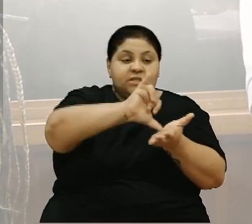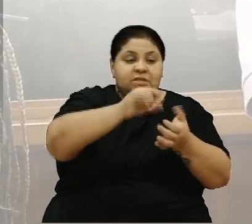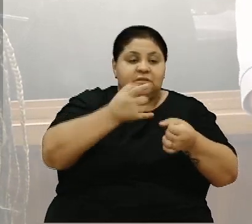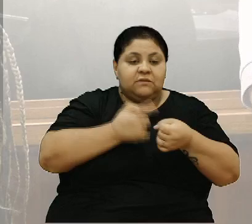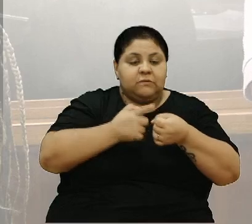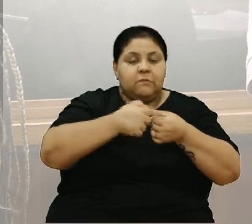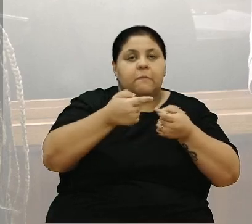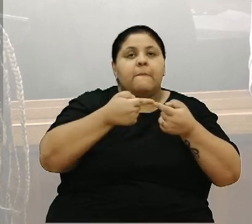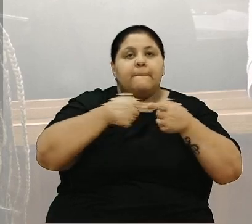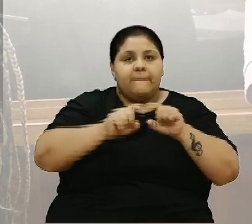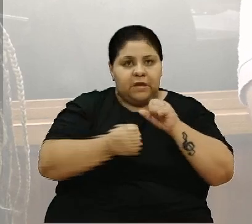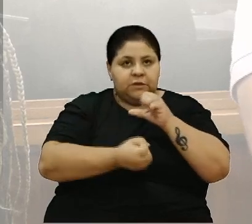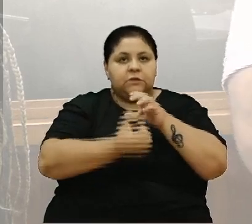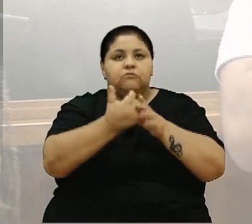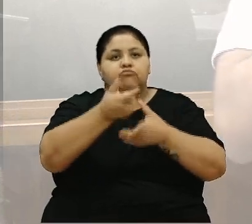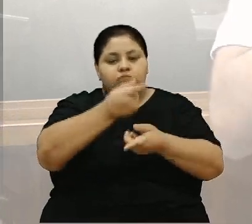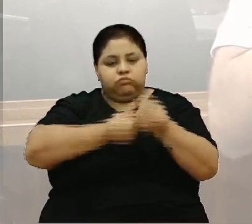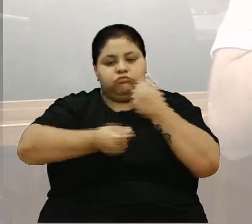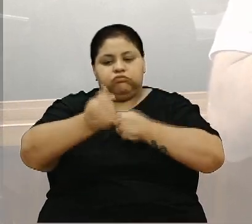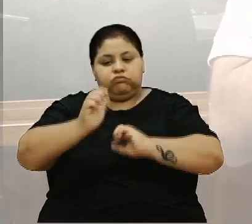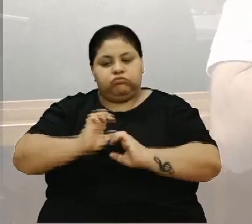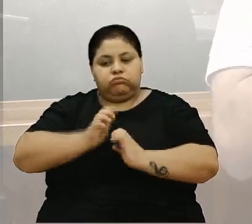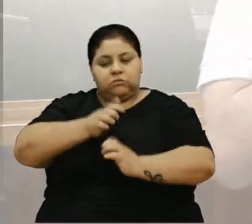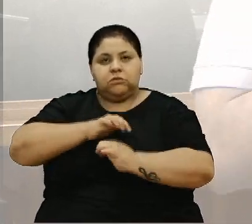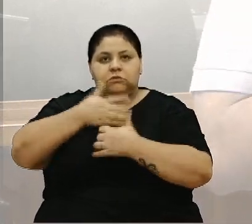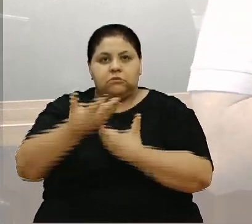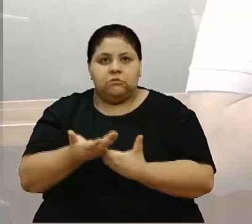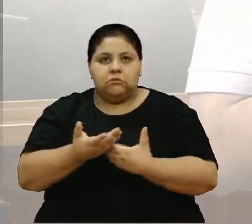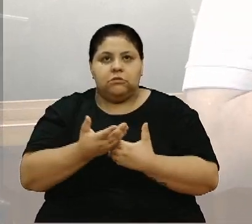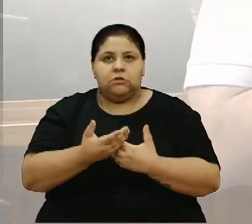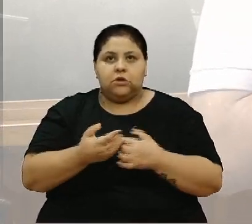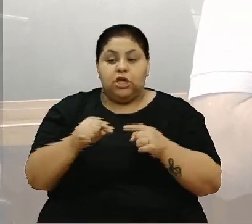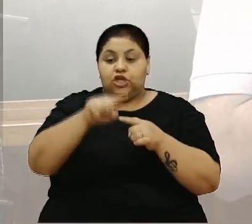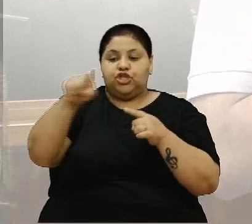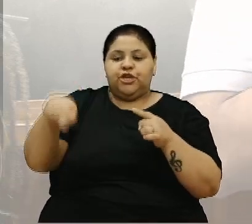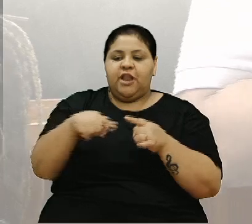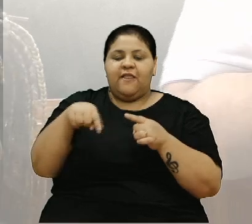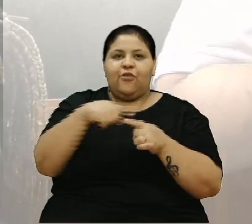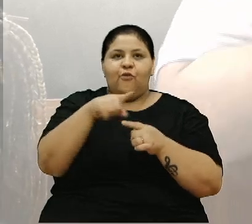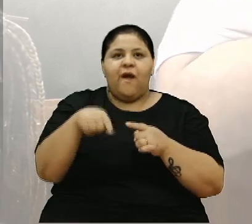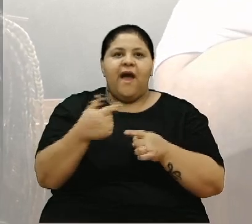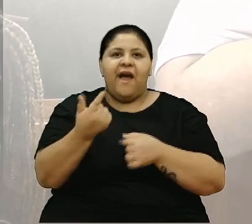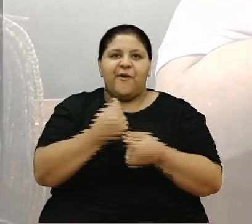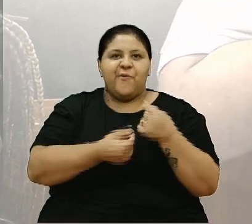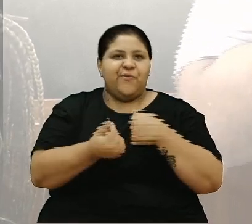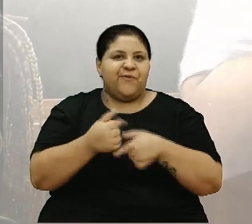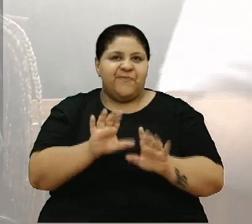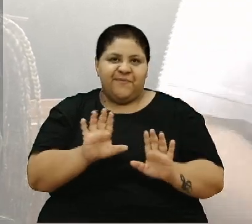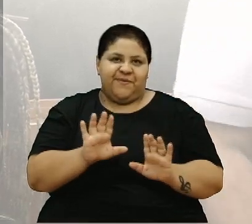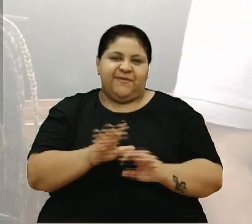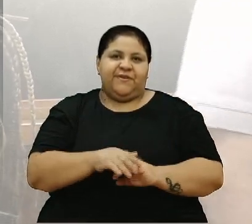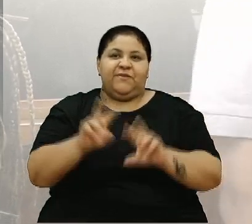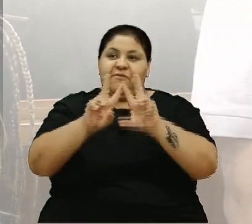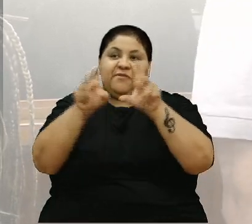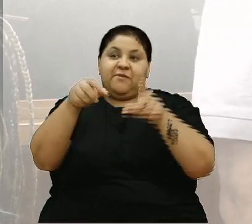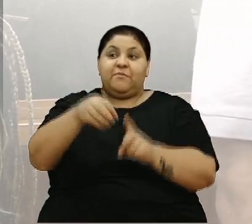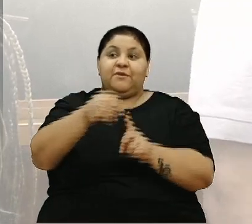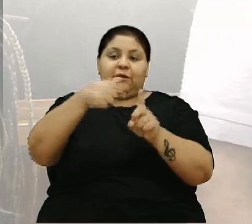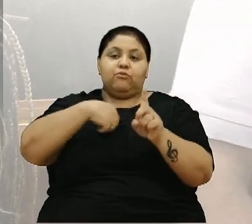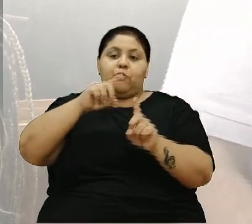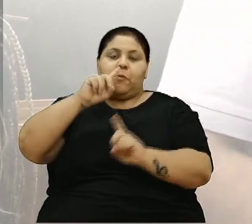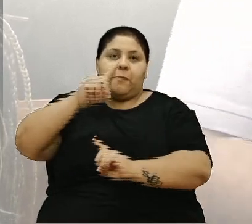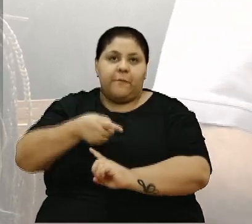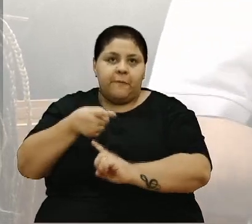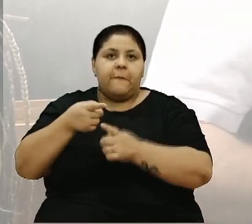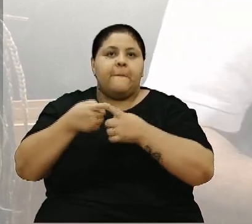os seus negócios, estão empreendendo, estão girando a economia. Então, não é o tema principal do meu mandato,